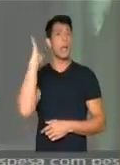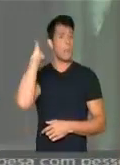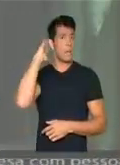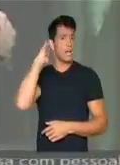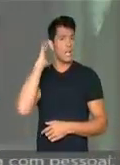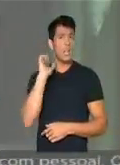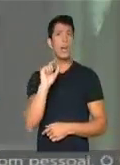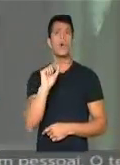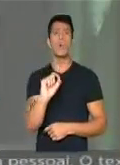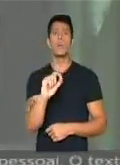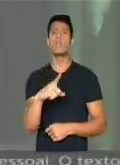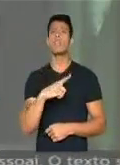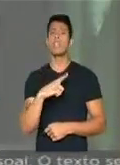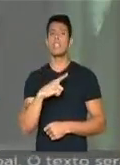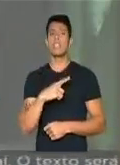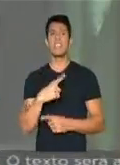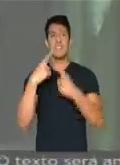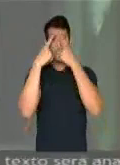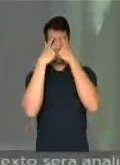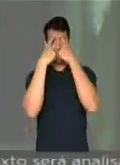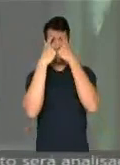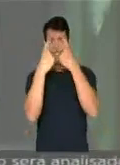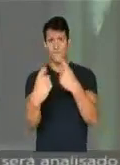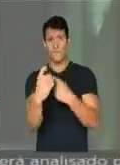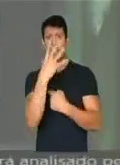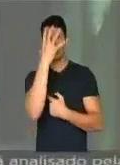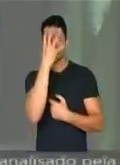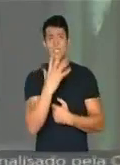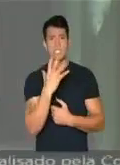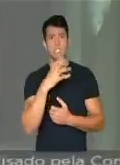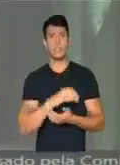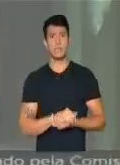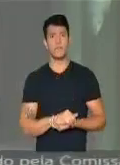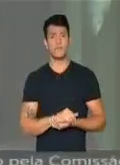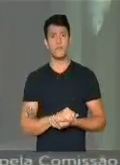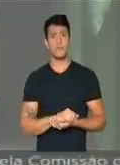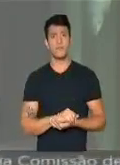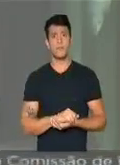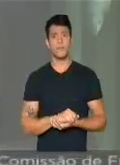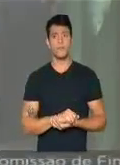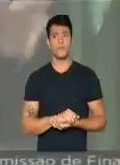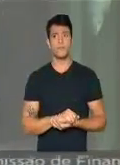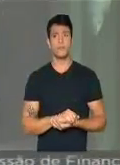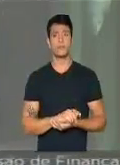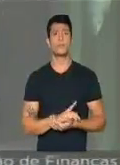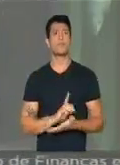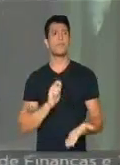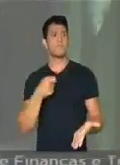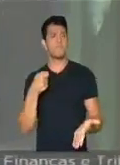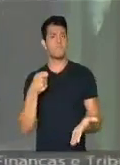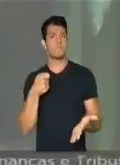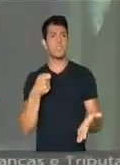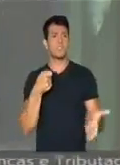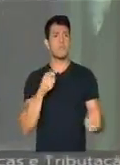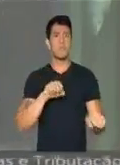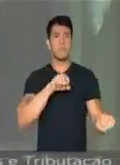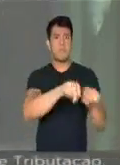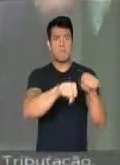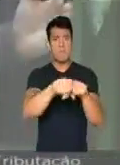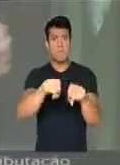violência tem dado suas marcas, com massacres de